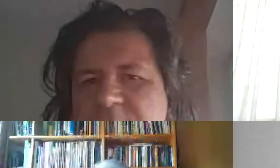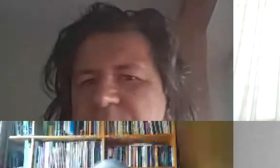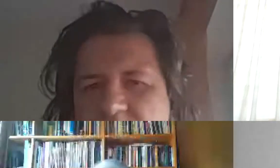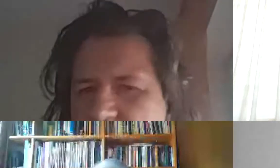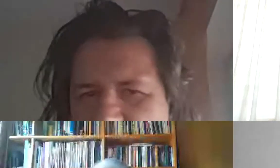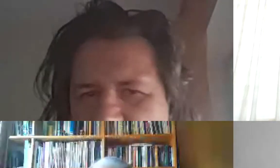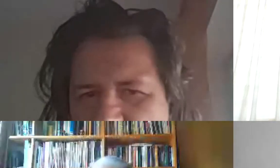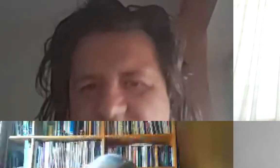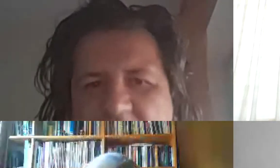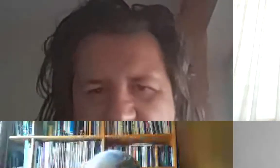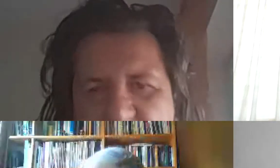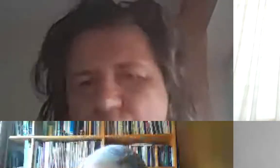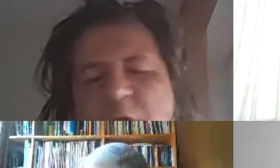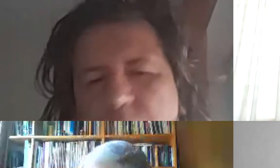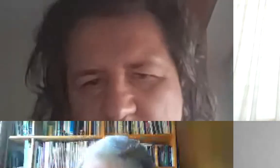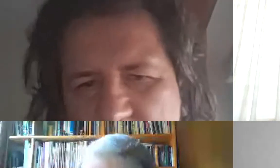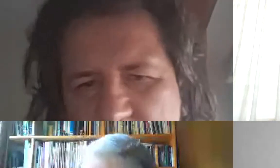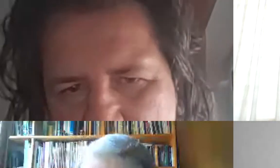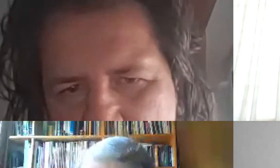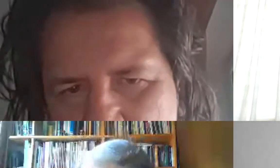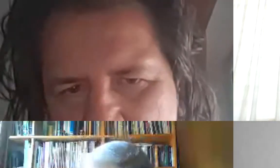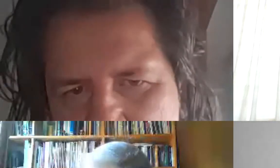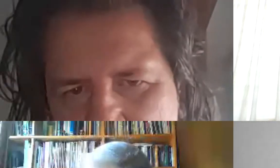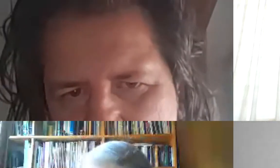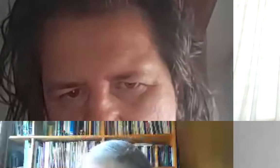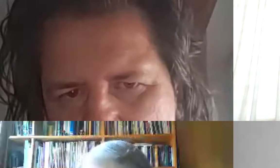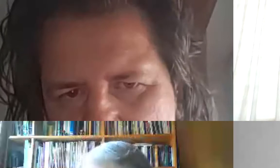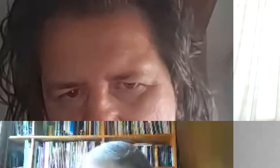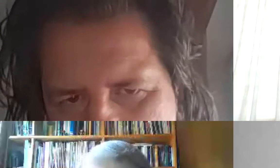Ocidente se fala em sujeito e objeto.